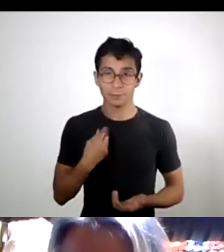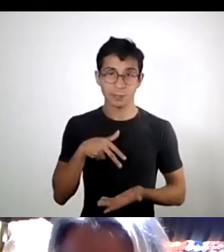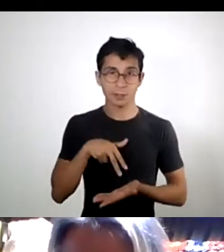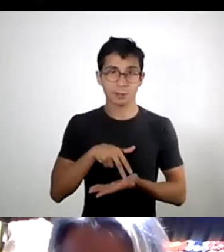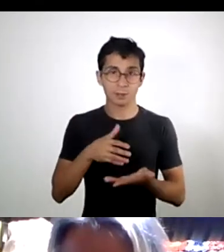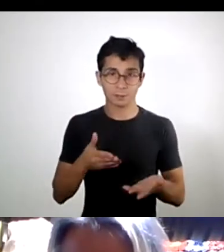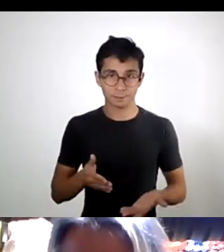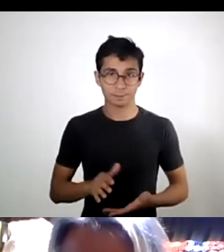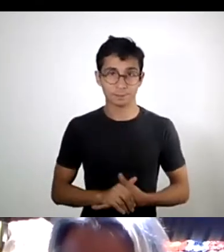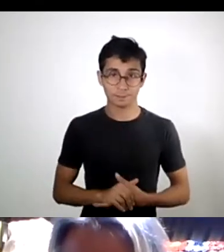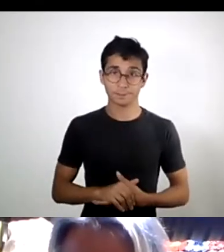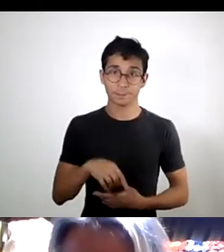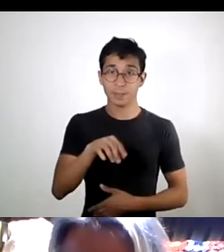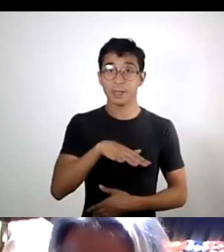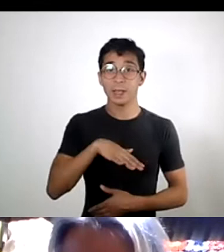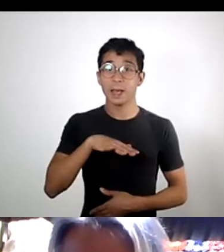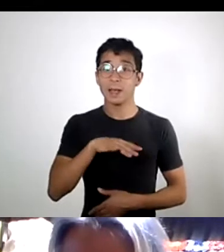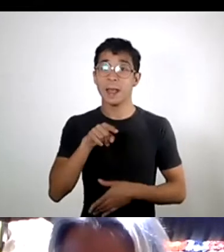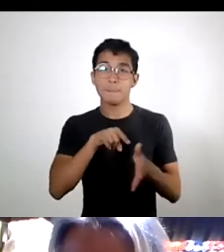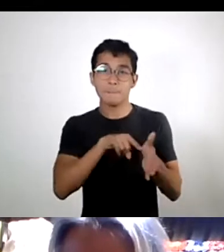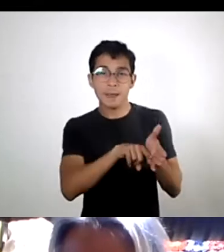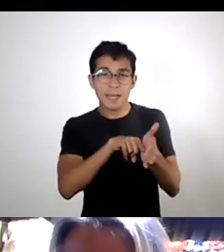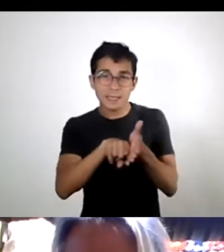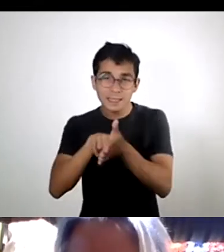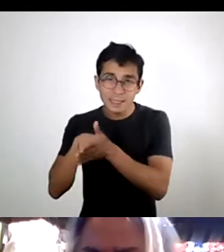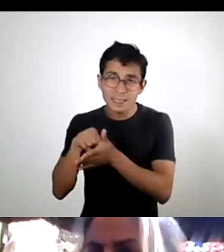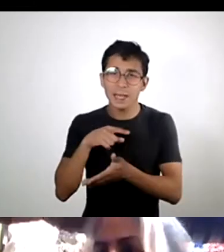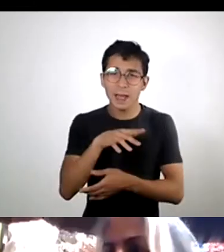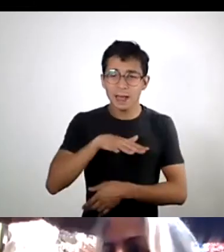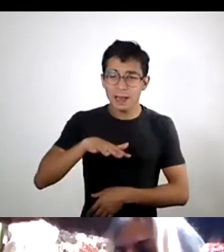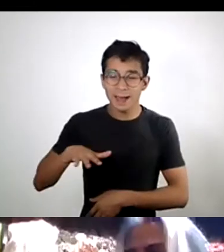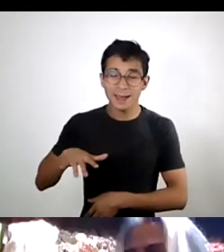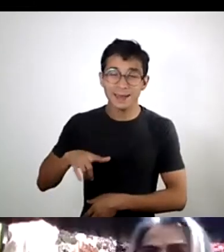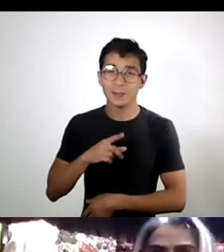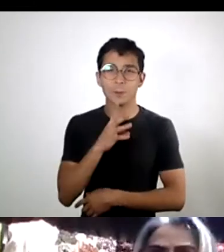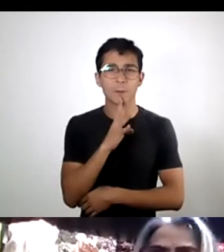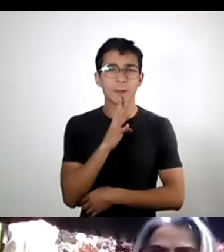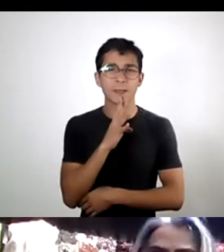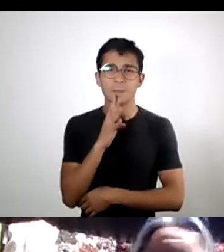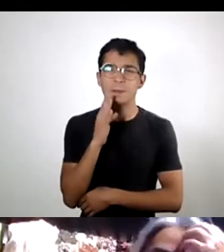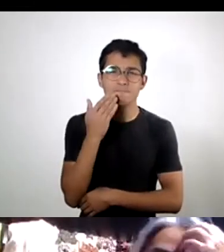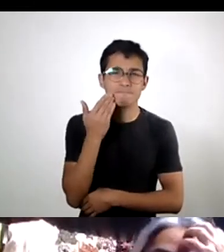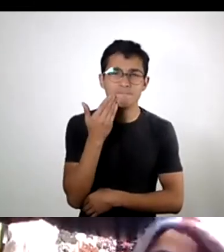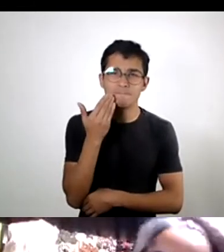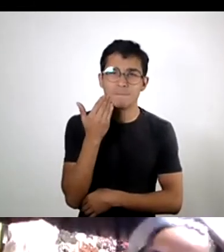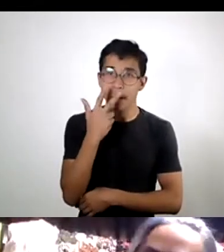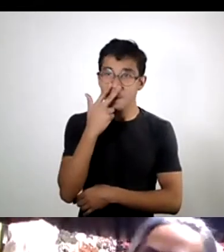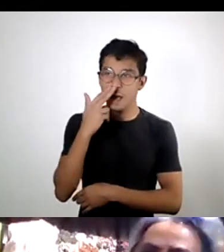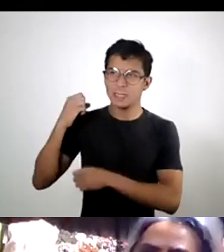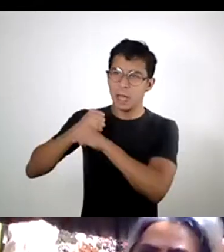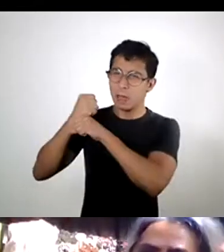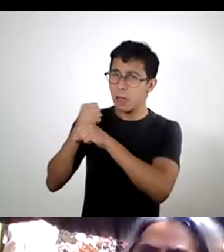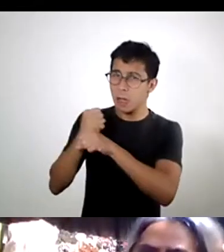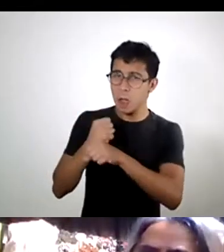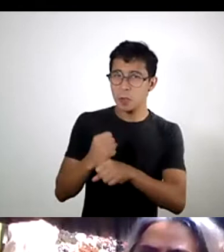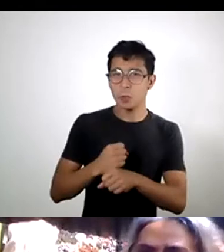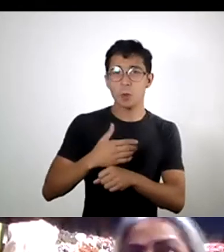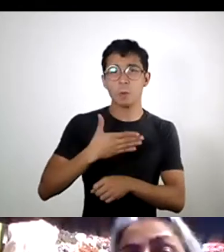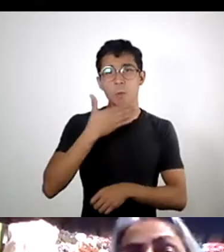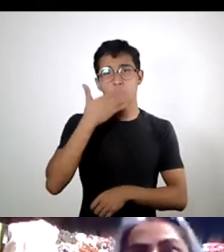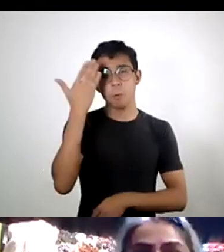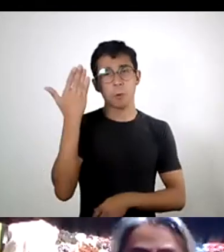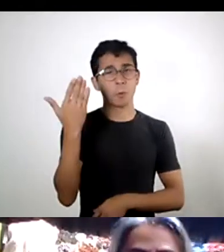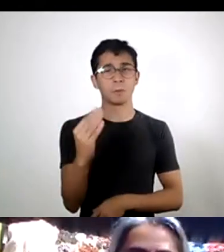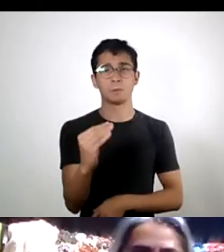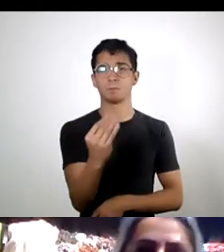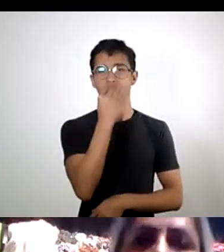está num laboratório de conhecimento e que foi por muito tempo invisível e